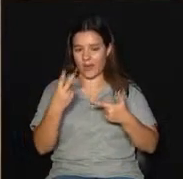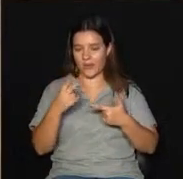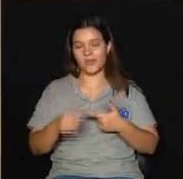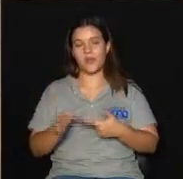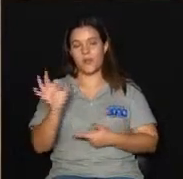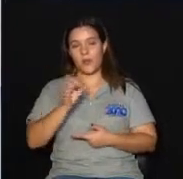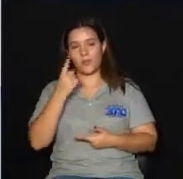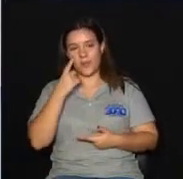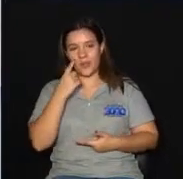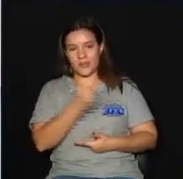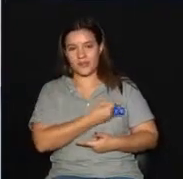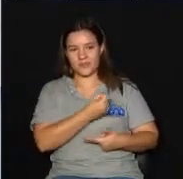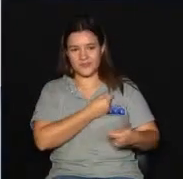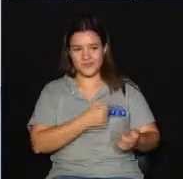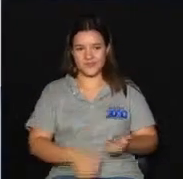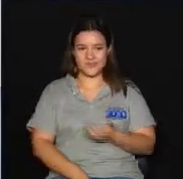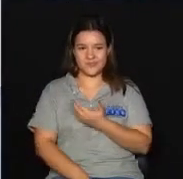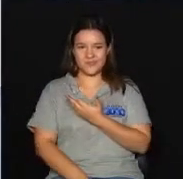42,93%, ele que teve